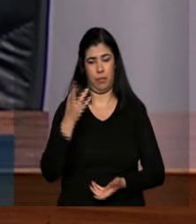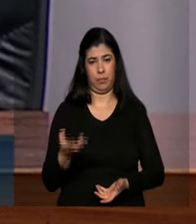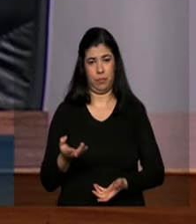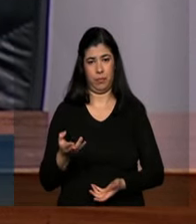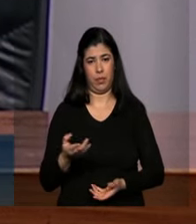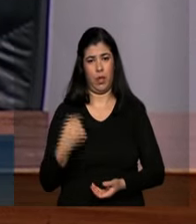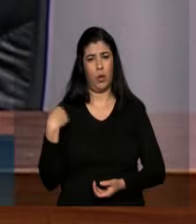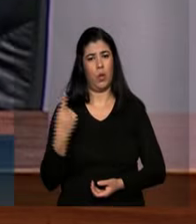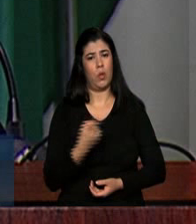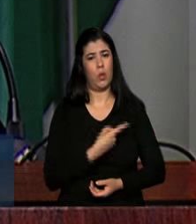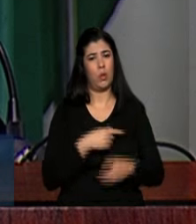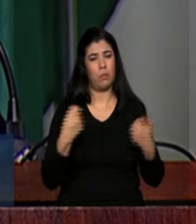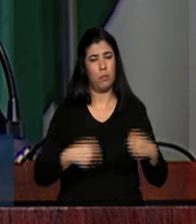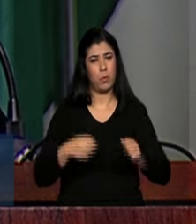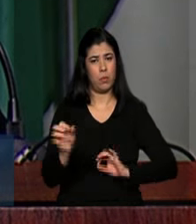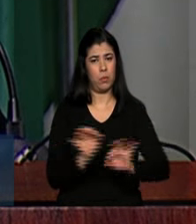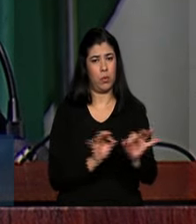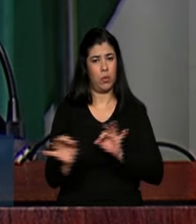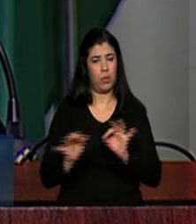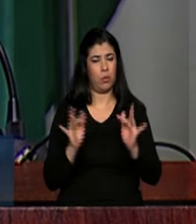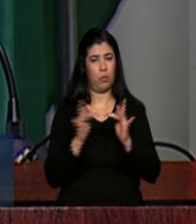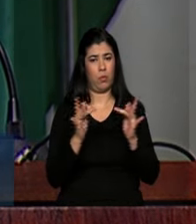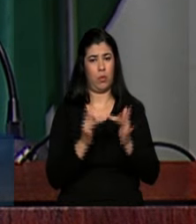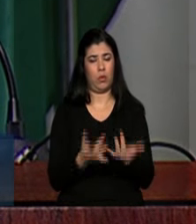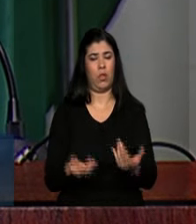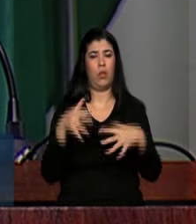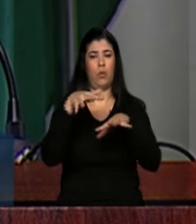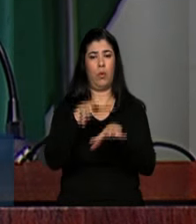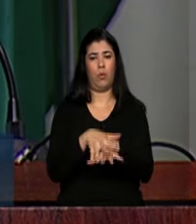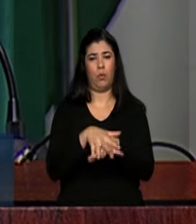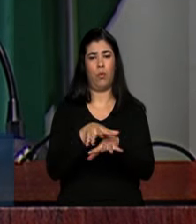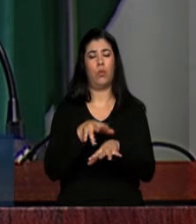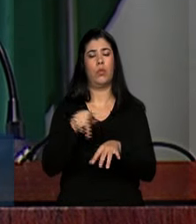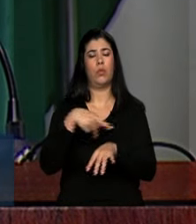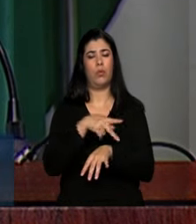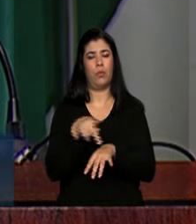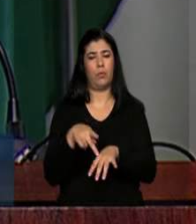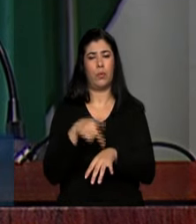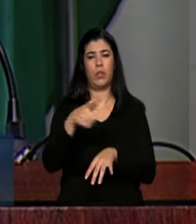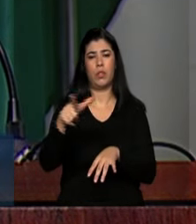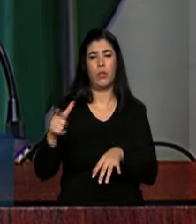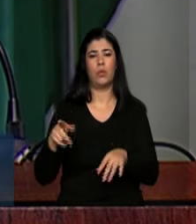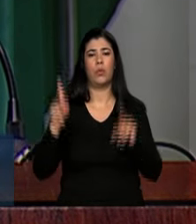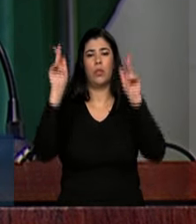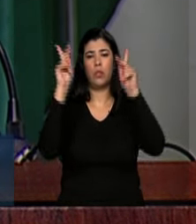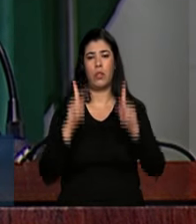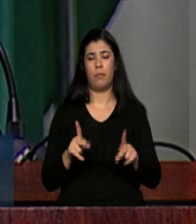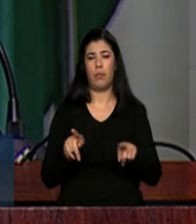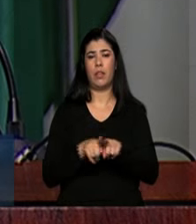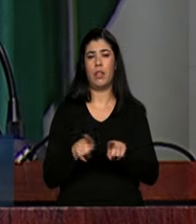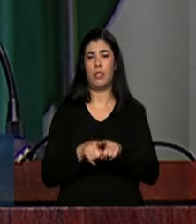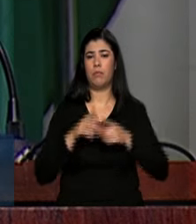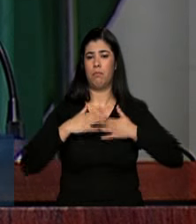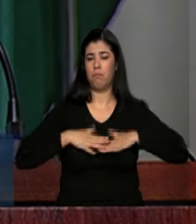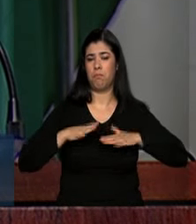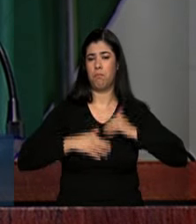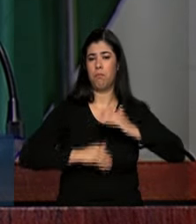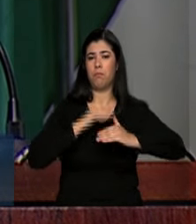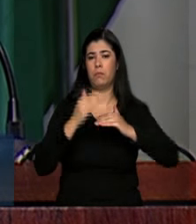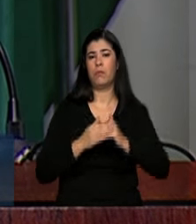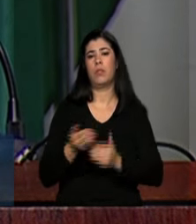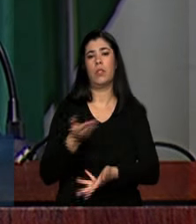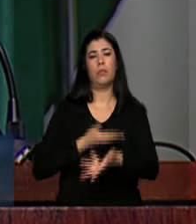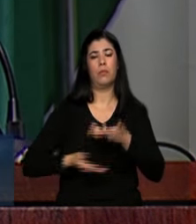nossas demandas por uma ordem internacional inclusiva, fundada na paz e na prosperidade compartilhada, exigem de nós a capacidade